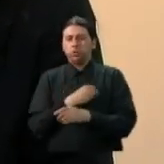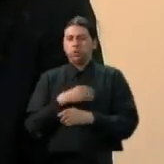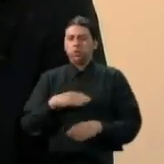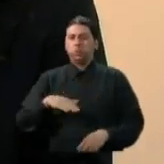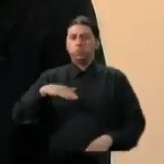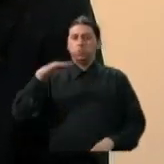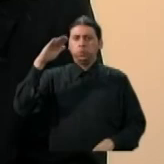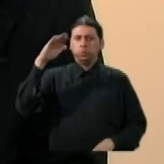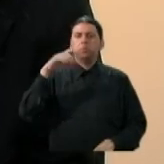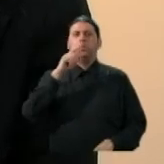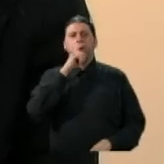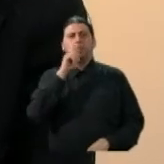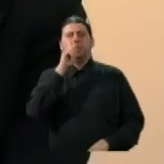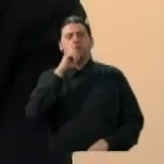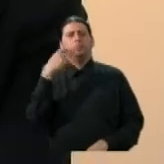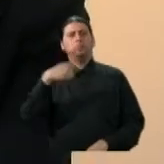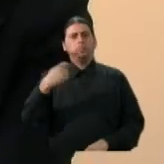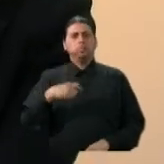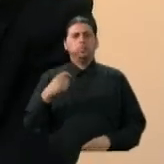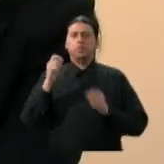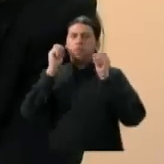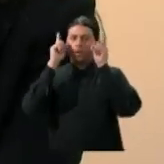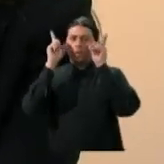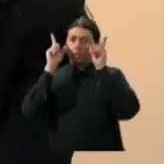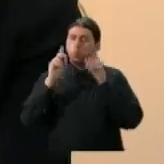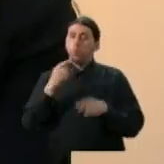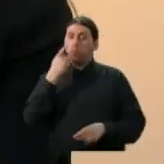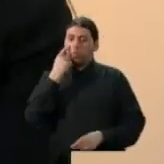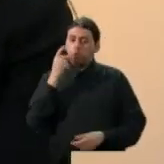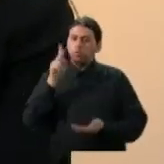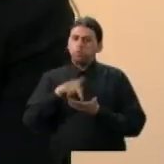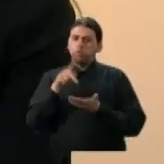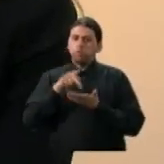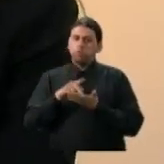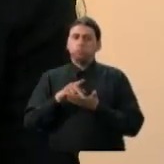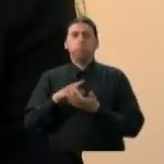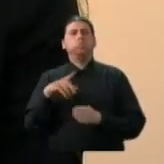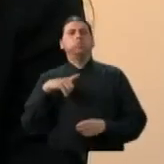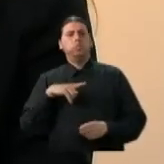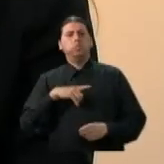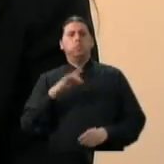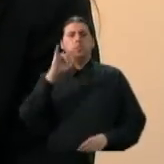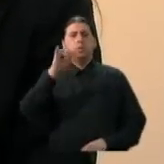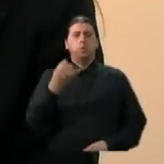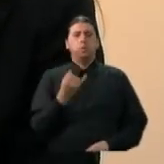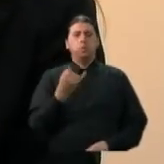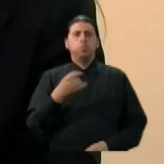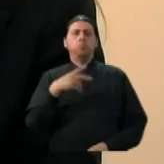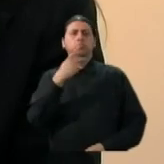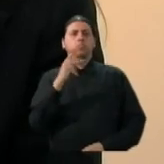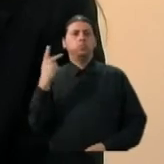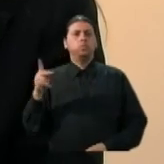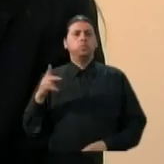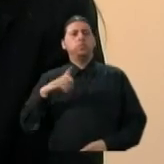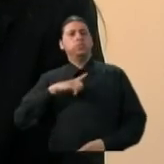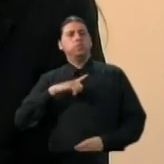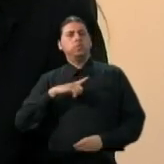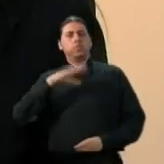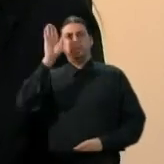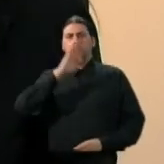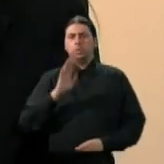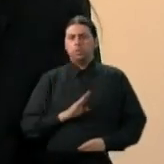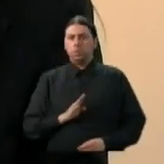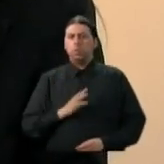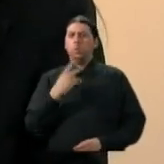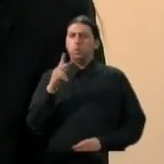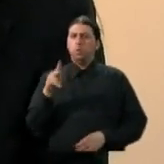pais, eles têm que estar, né, alertas para aproveitar isso que existe no Brasil, né? Que é